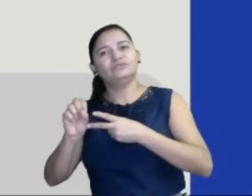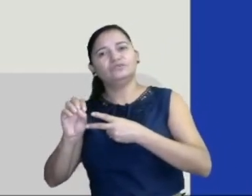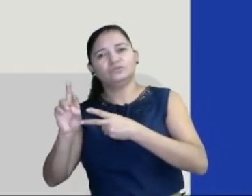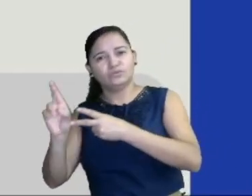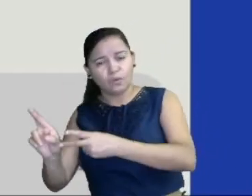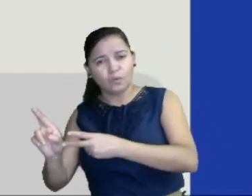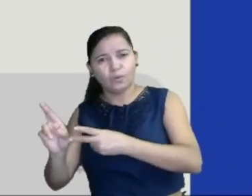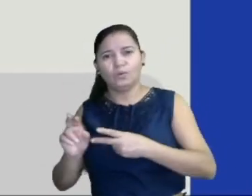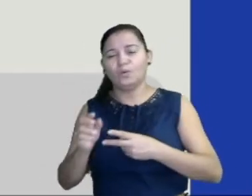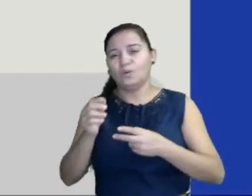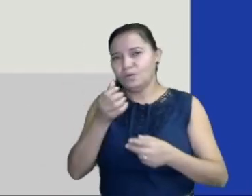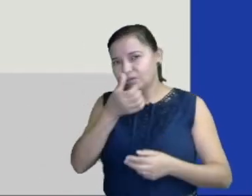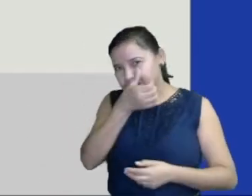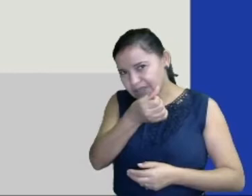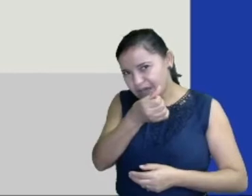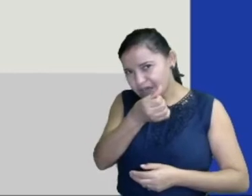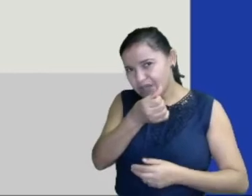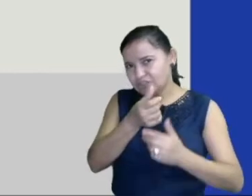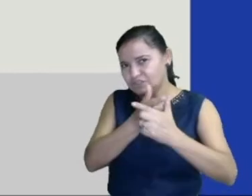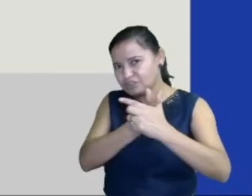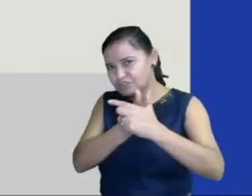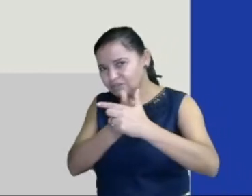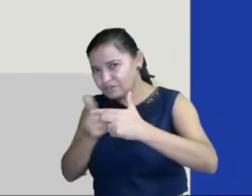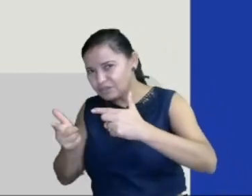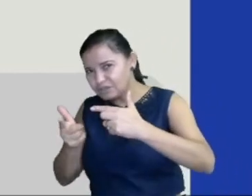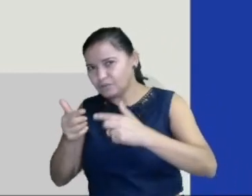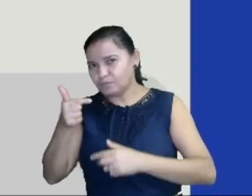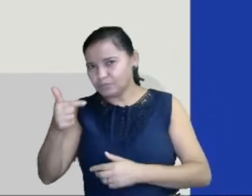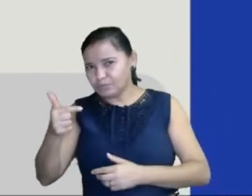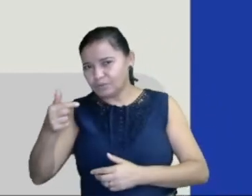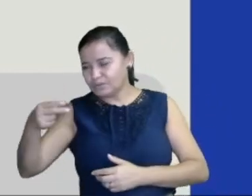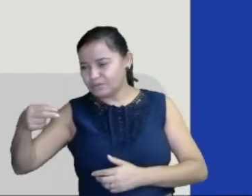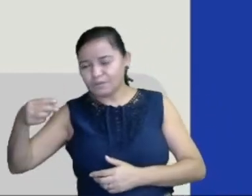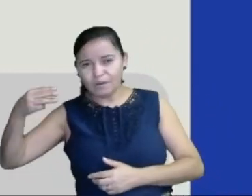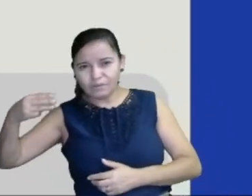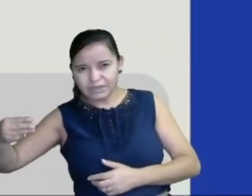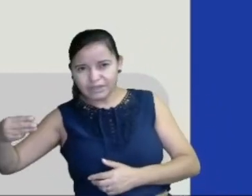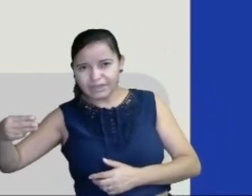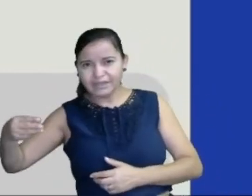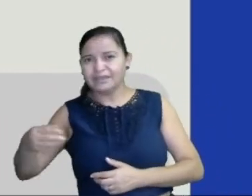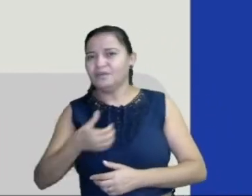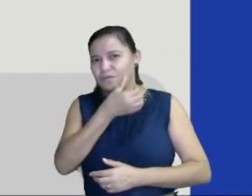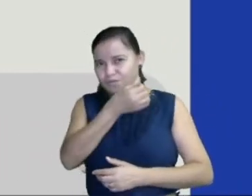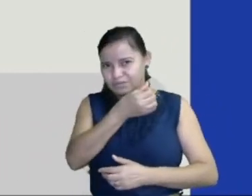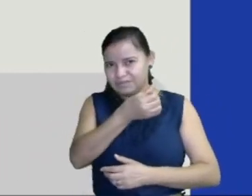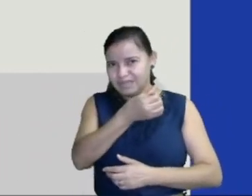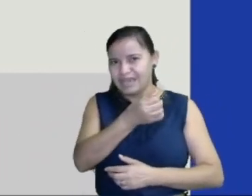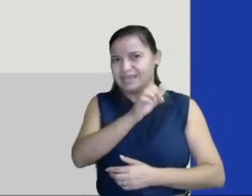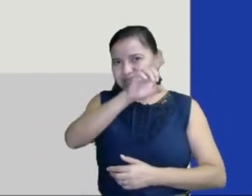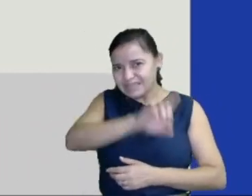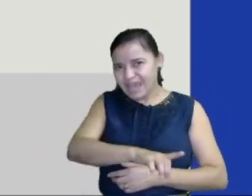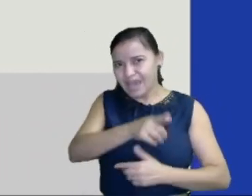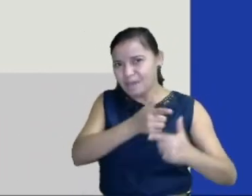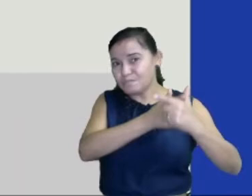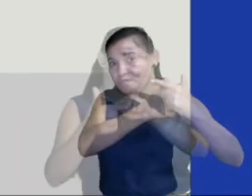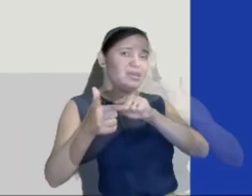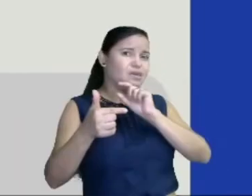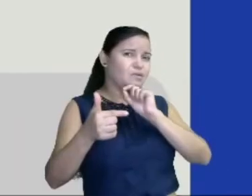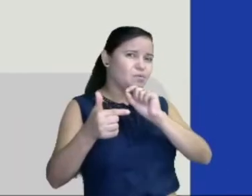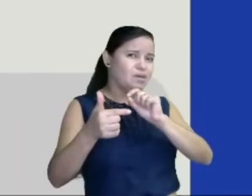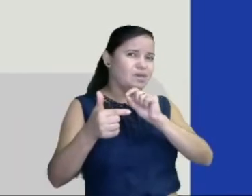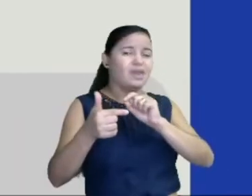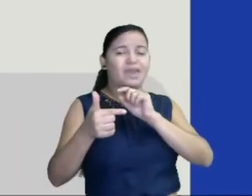aí 6 / 2 = 3 que é múltiplo de 2 ou seis vocês ele é múltiplo de 2 e 2